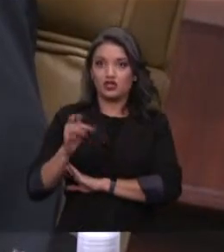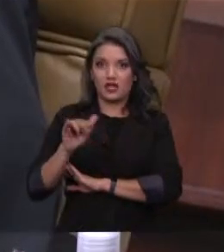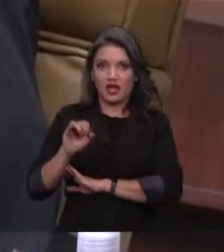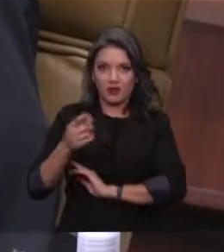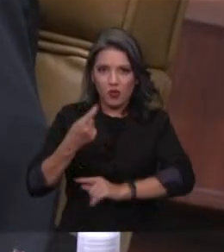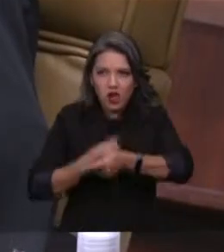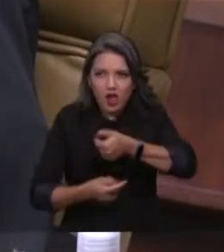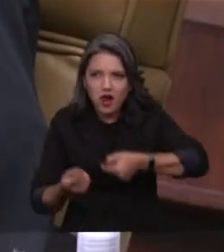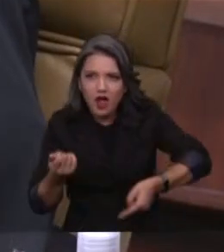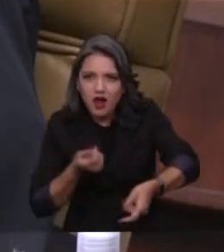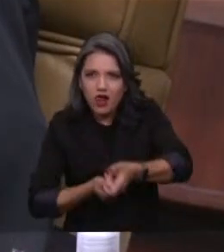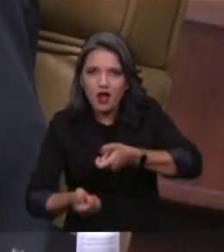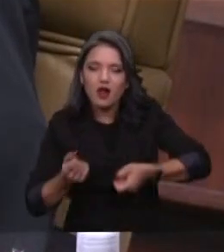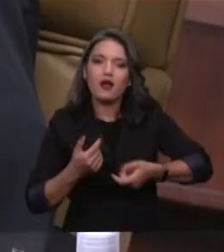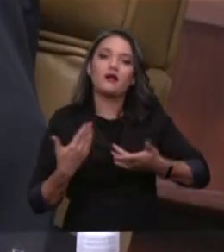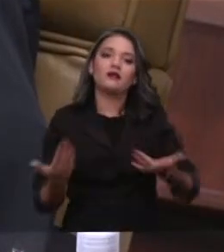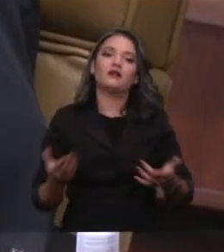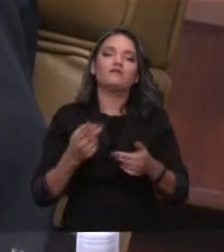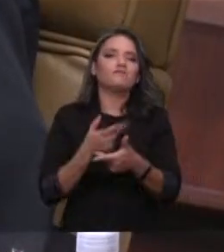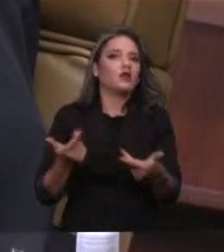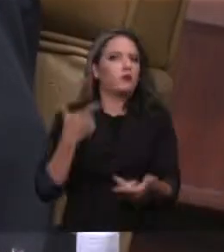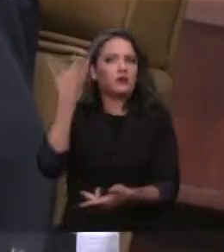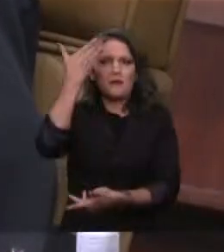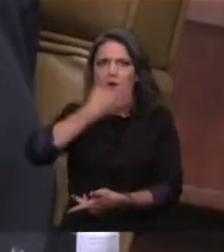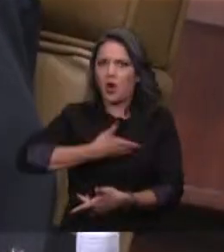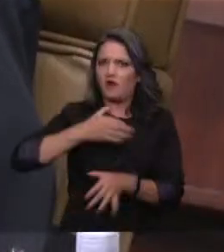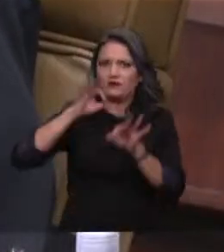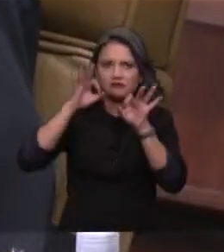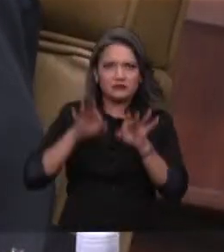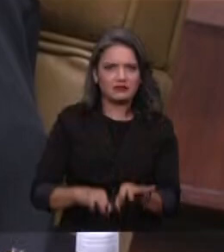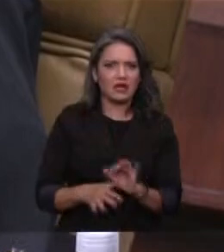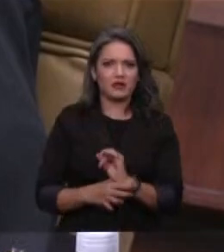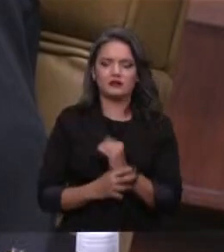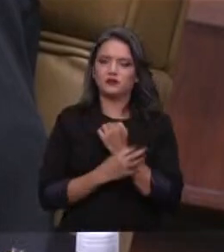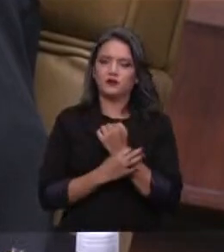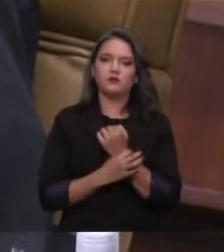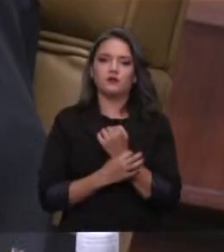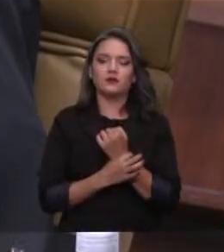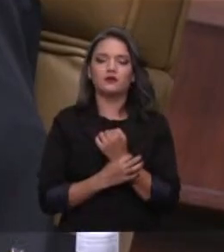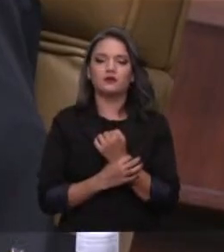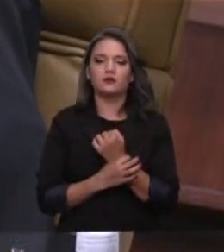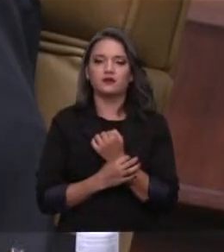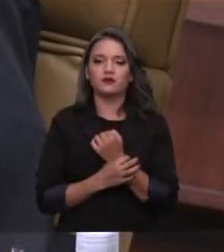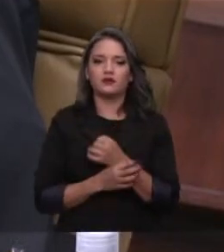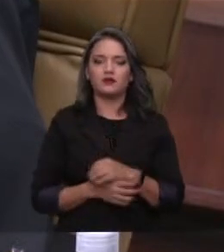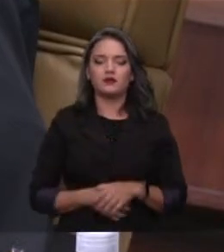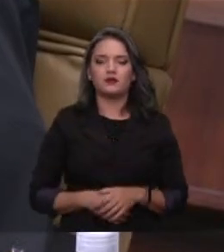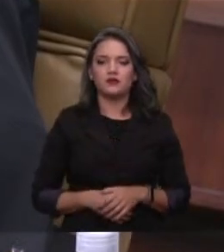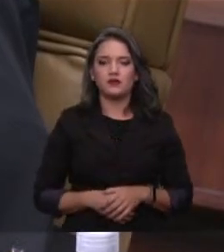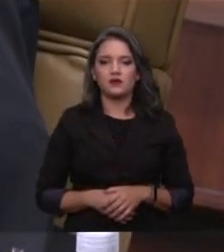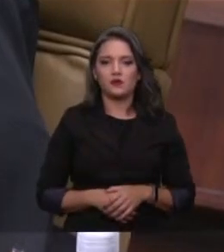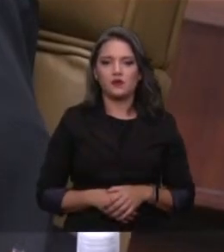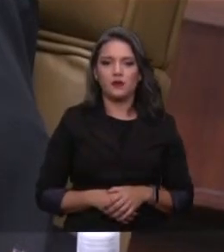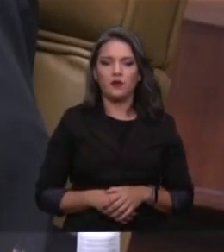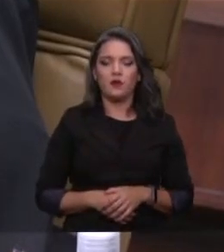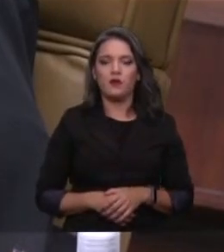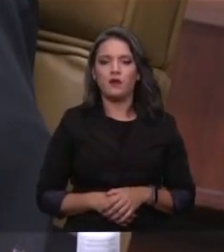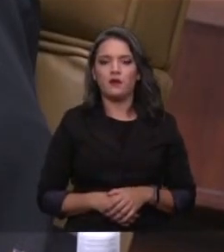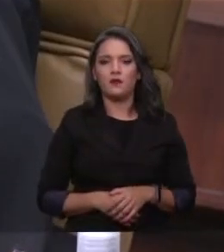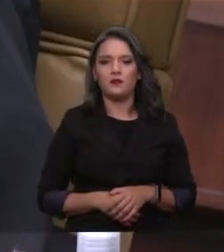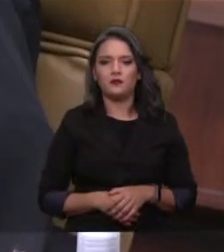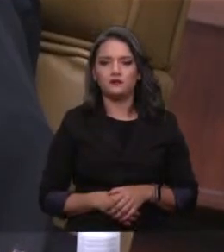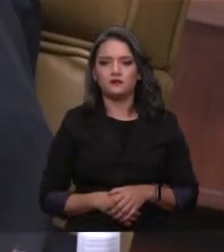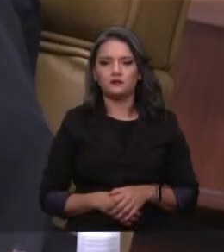de indícios, entendo que não há provas seguras, e nesse ponto estamos, penso eu, em